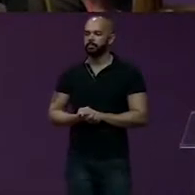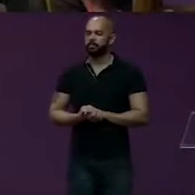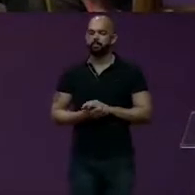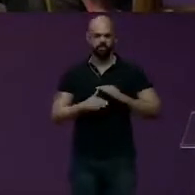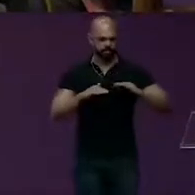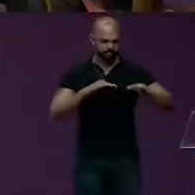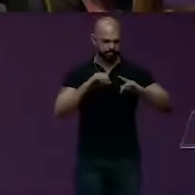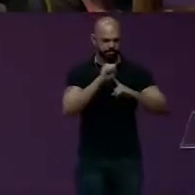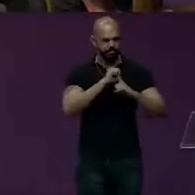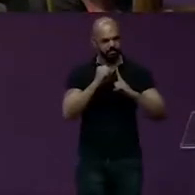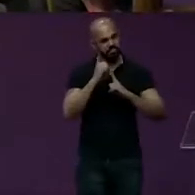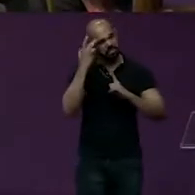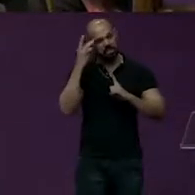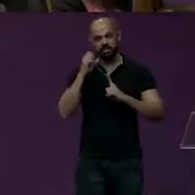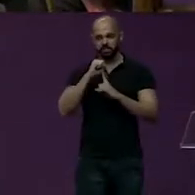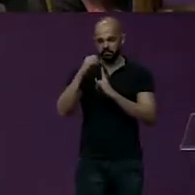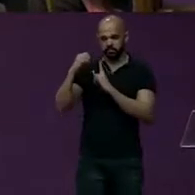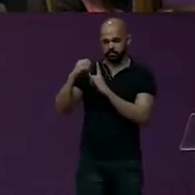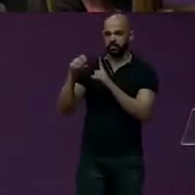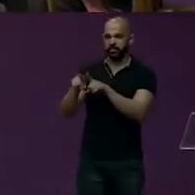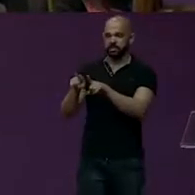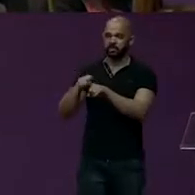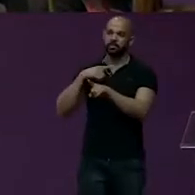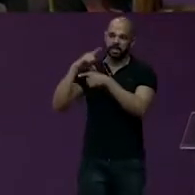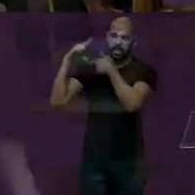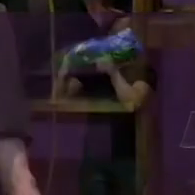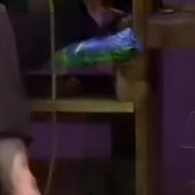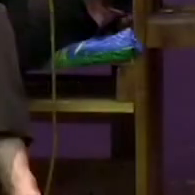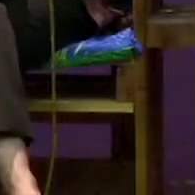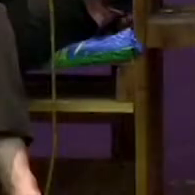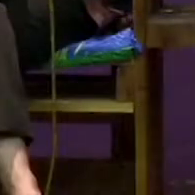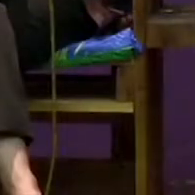movimentos sociais, eu acho que a Fiocruz também tem uma tradição